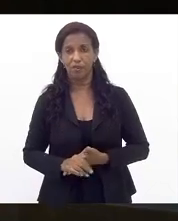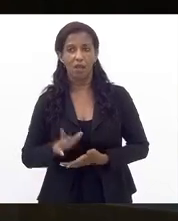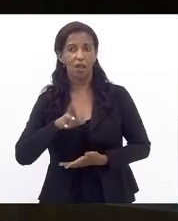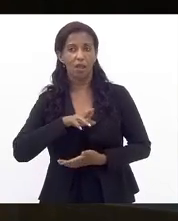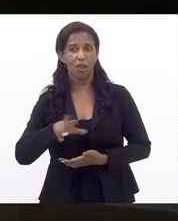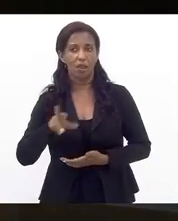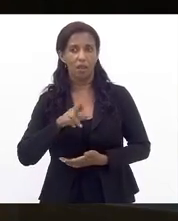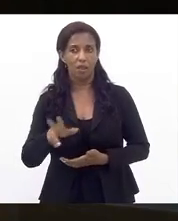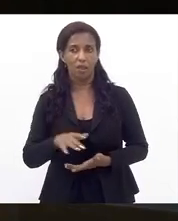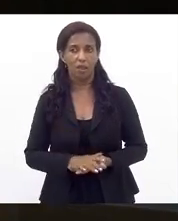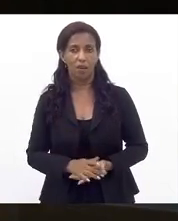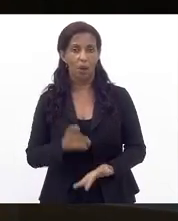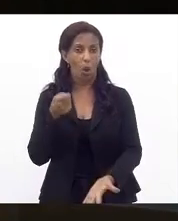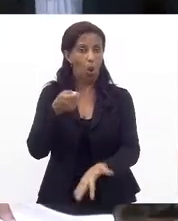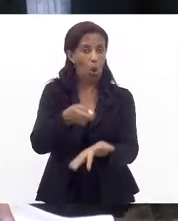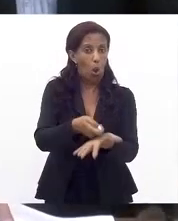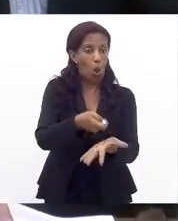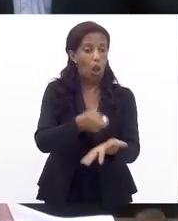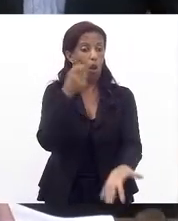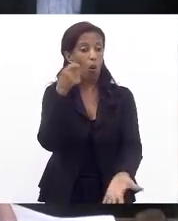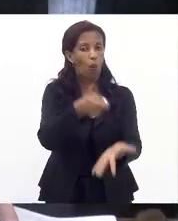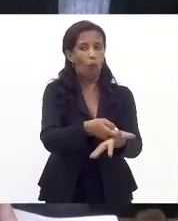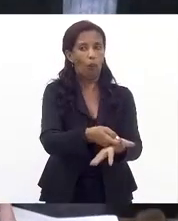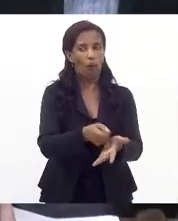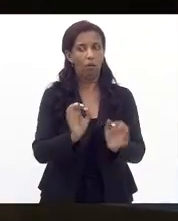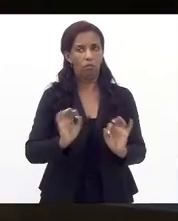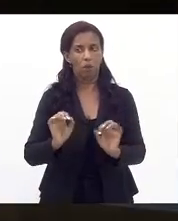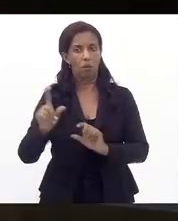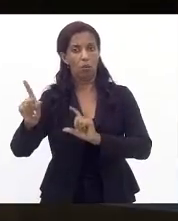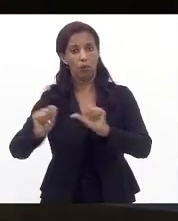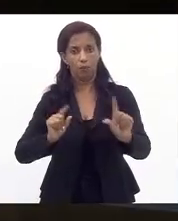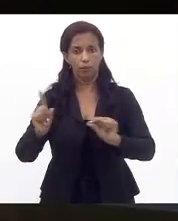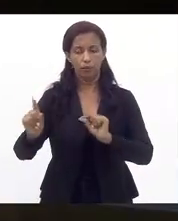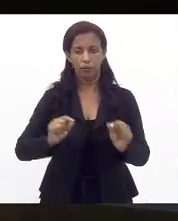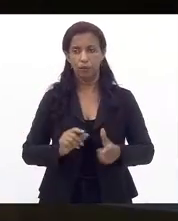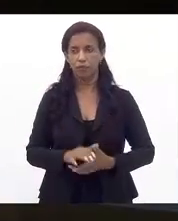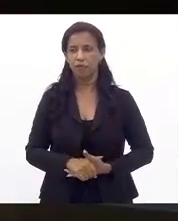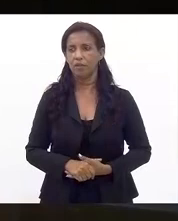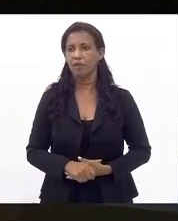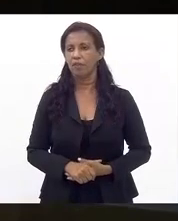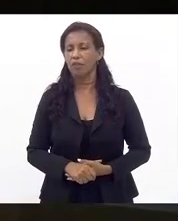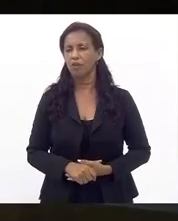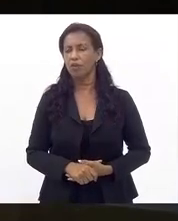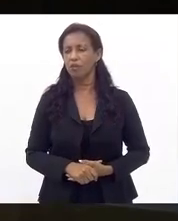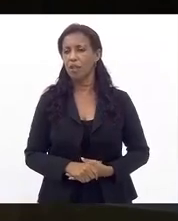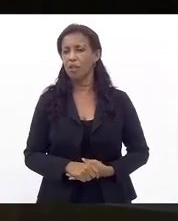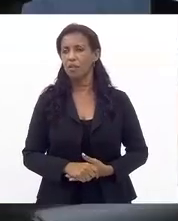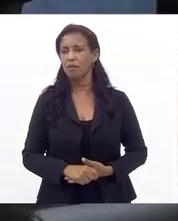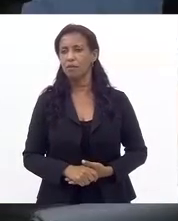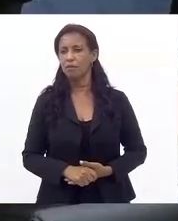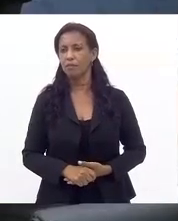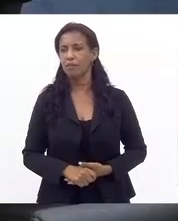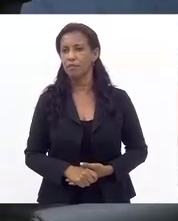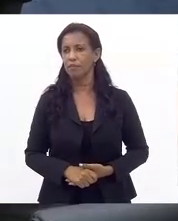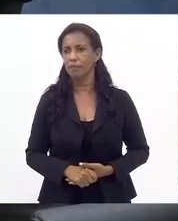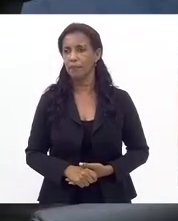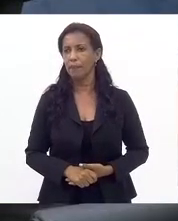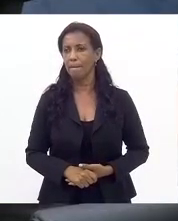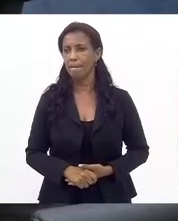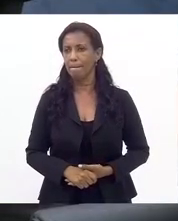e não é é Olha tem que contribuir tá bom quem foram